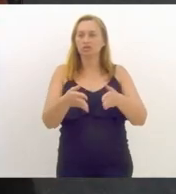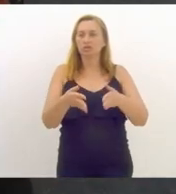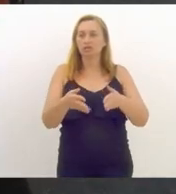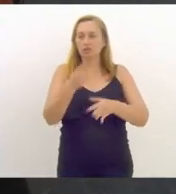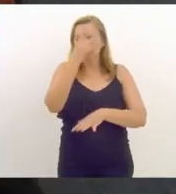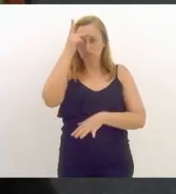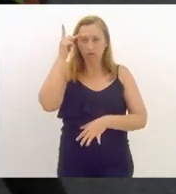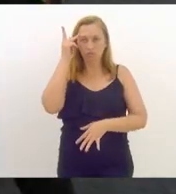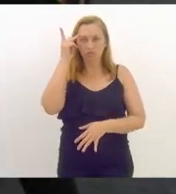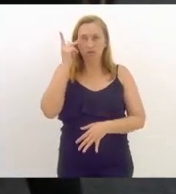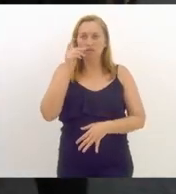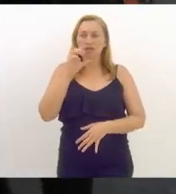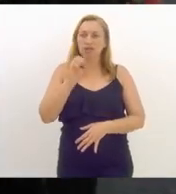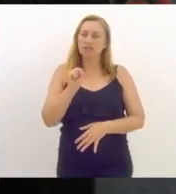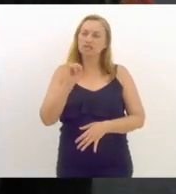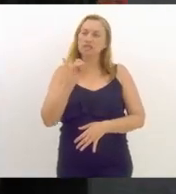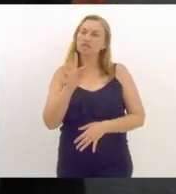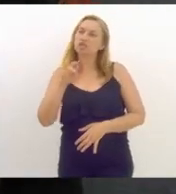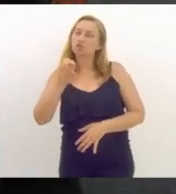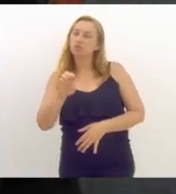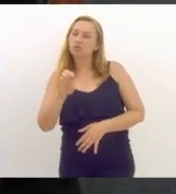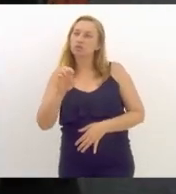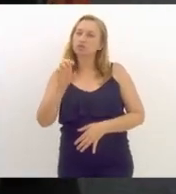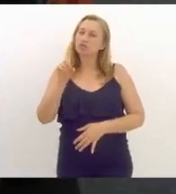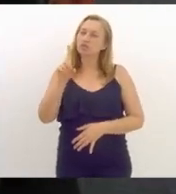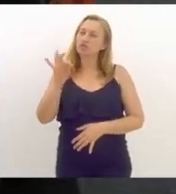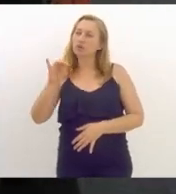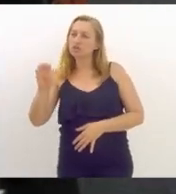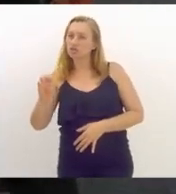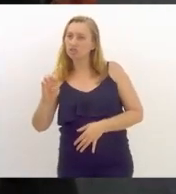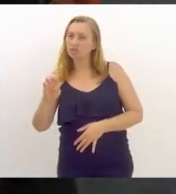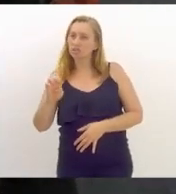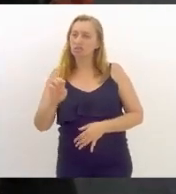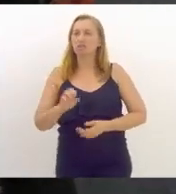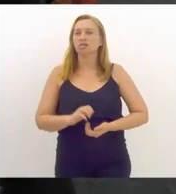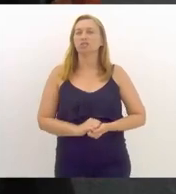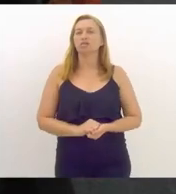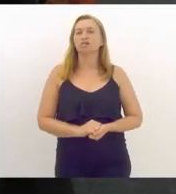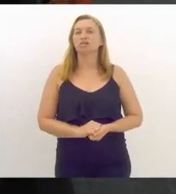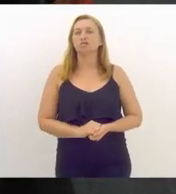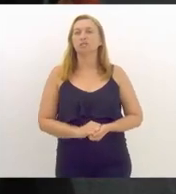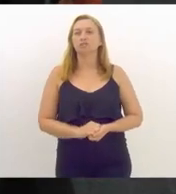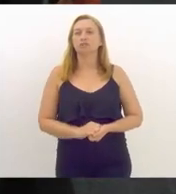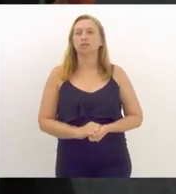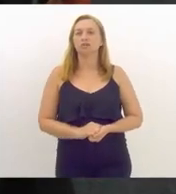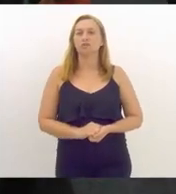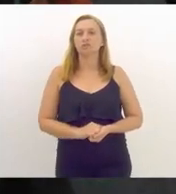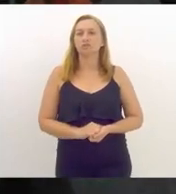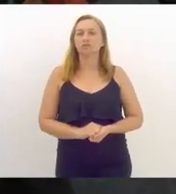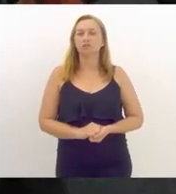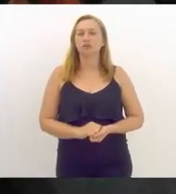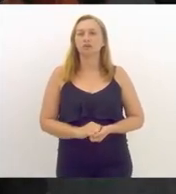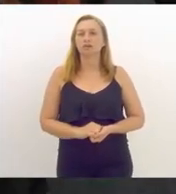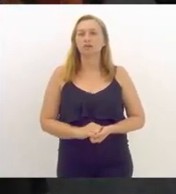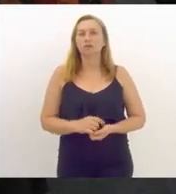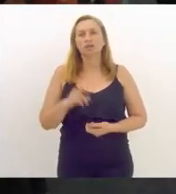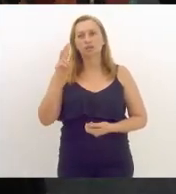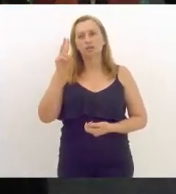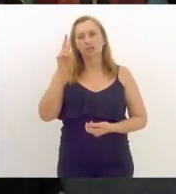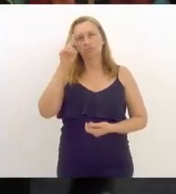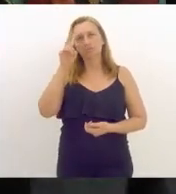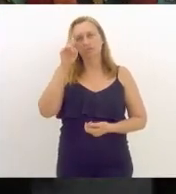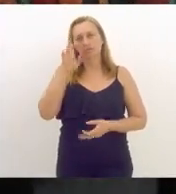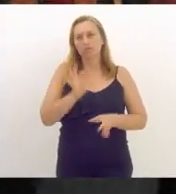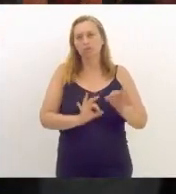que apresentam A Síndrome de Diógenes uma situação de acumulação até me ocorreu um programa